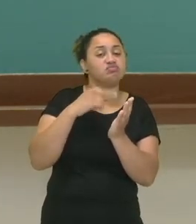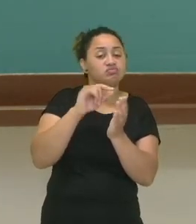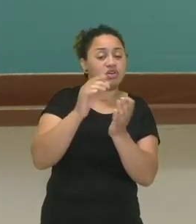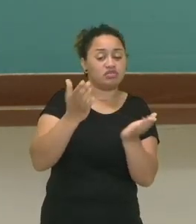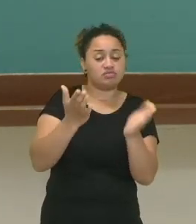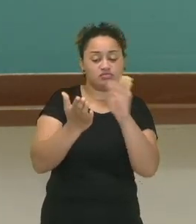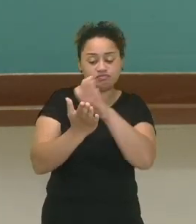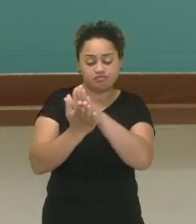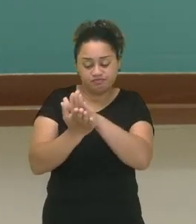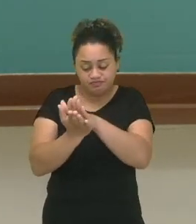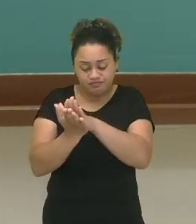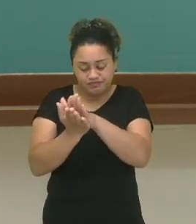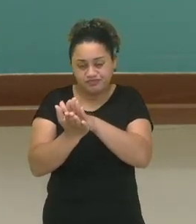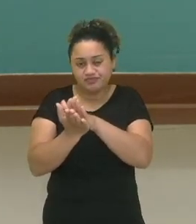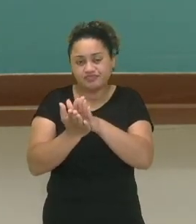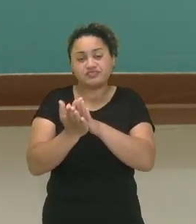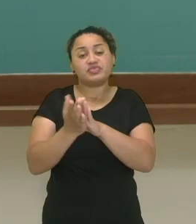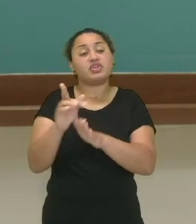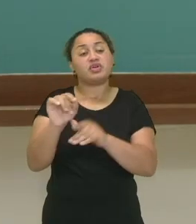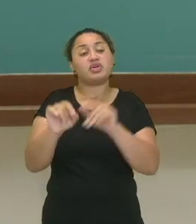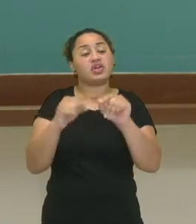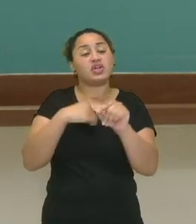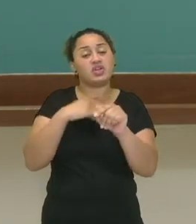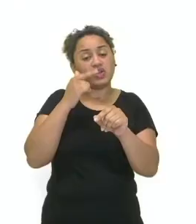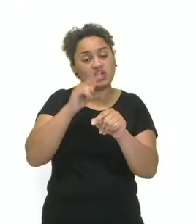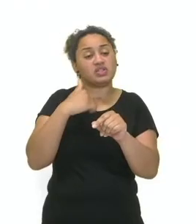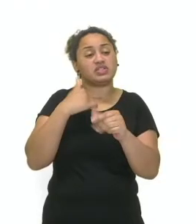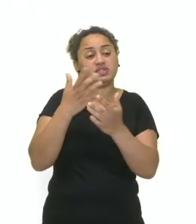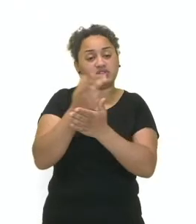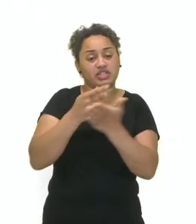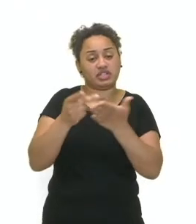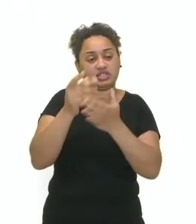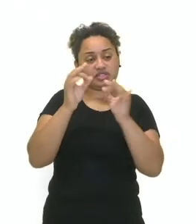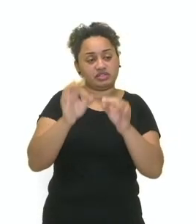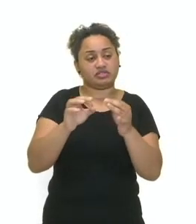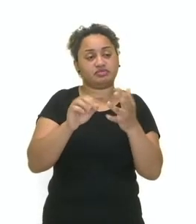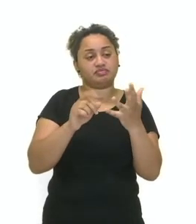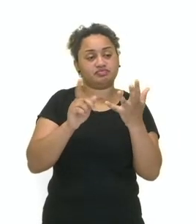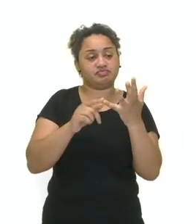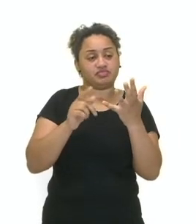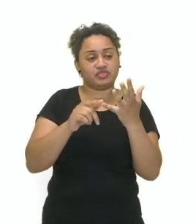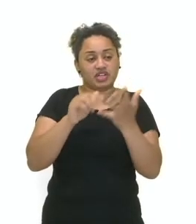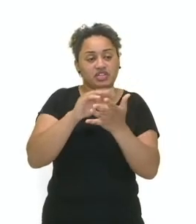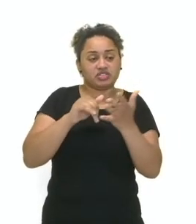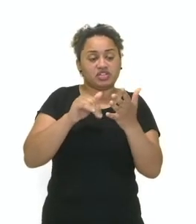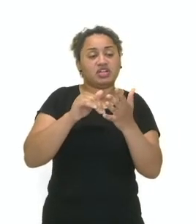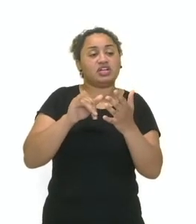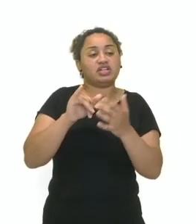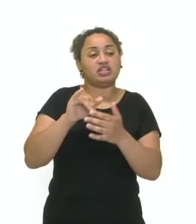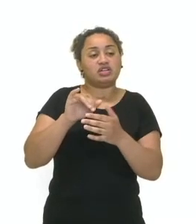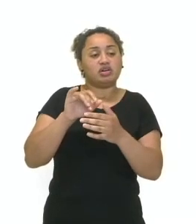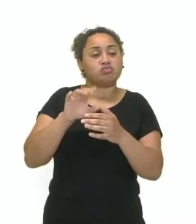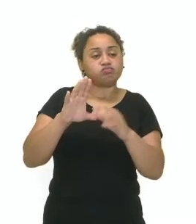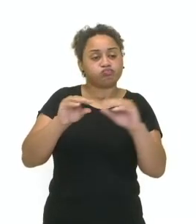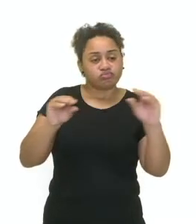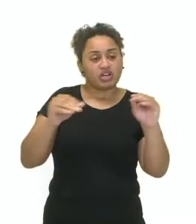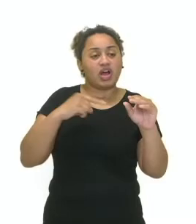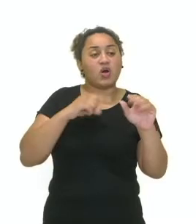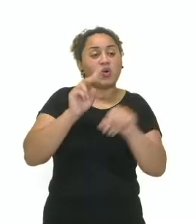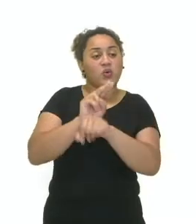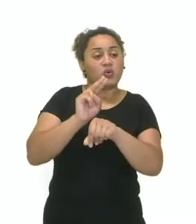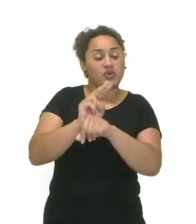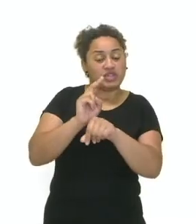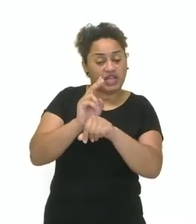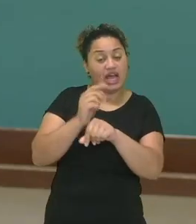nesse molde para você ter a impressão do desenho, tá bom? Retire o isopor com cuidado para não borrar o seu desenho e